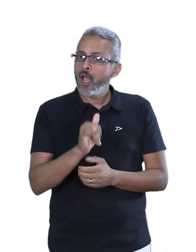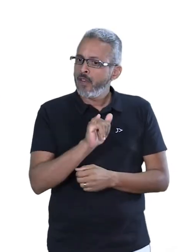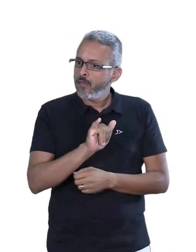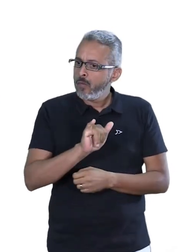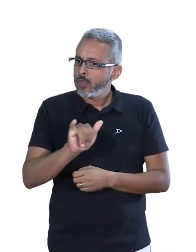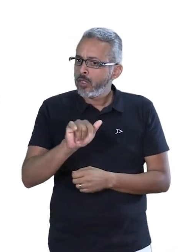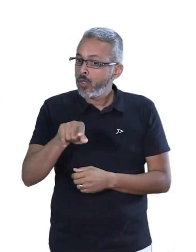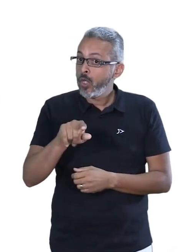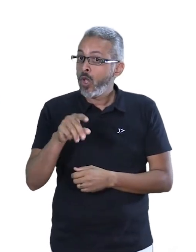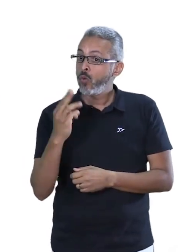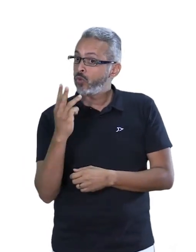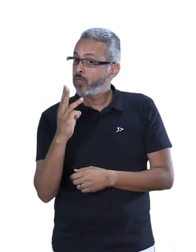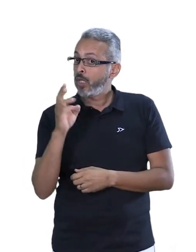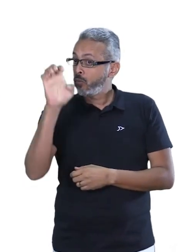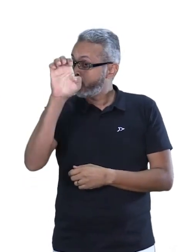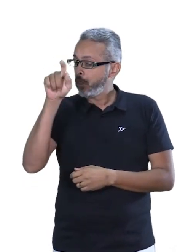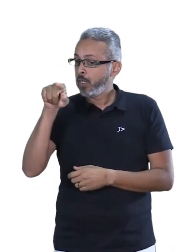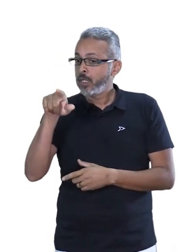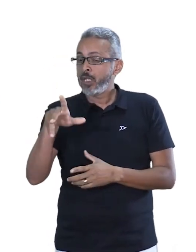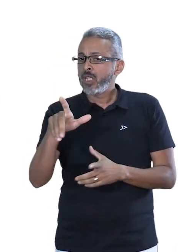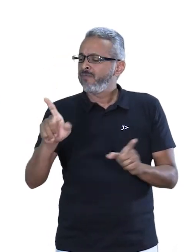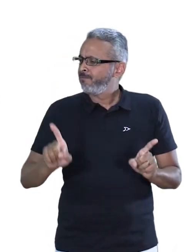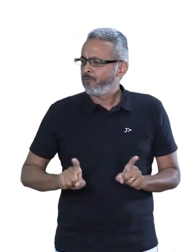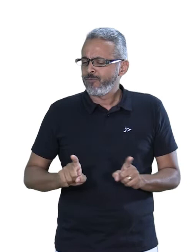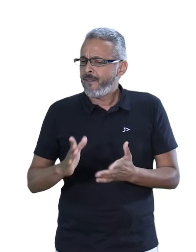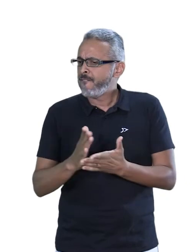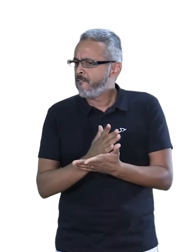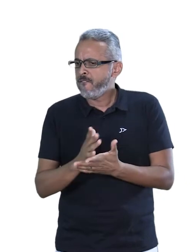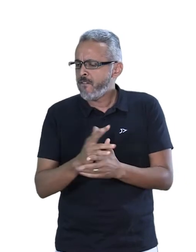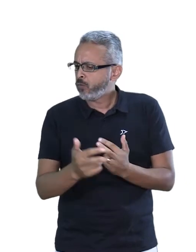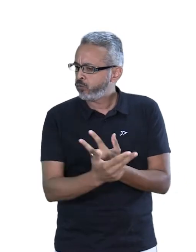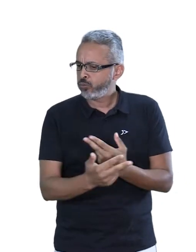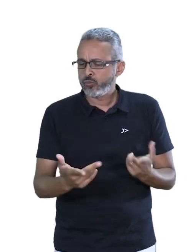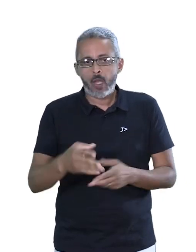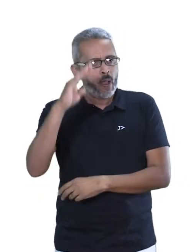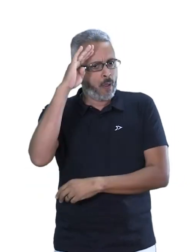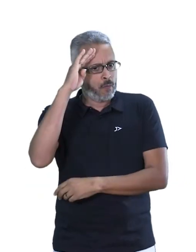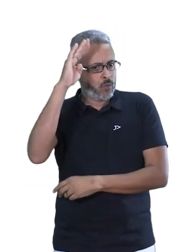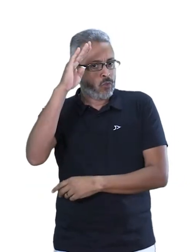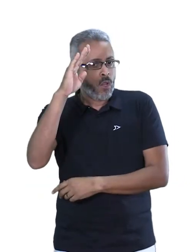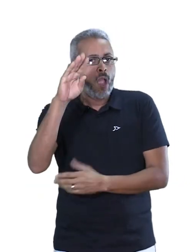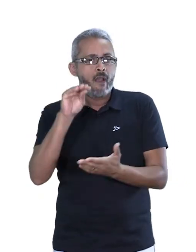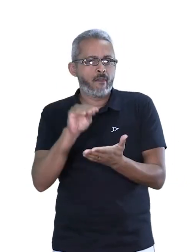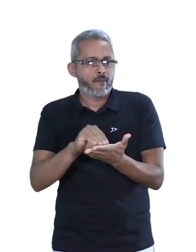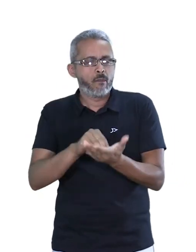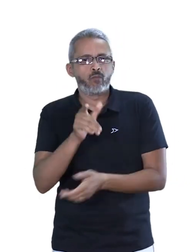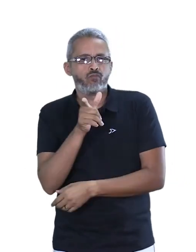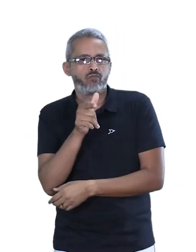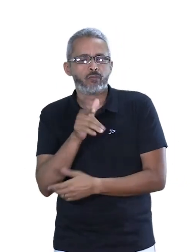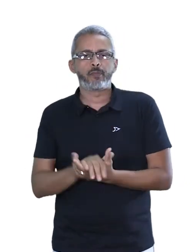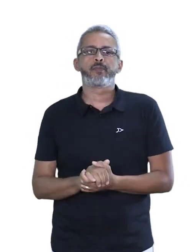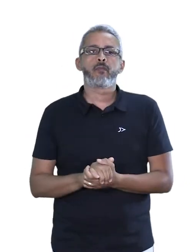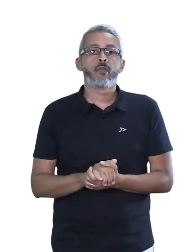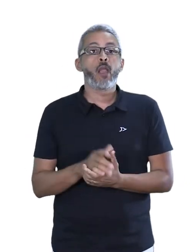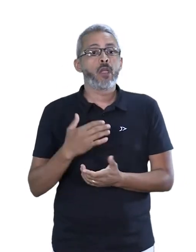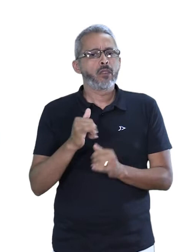estado do Maranhão sofre em vários aspectos, principalmente com a falta de água. Mas essa